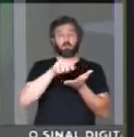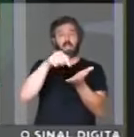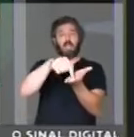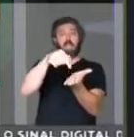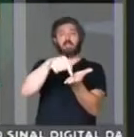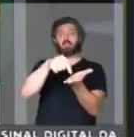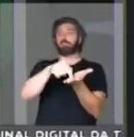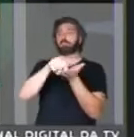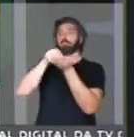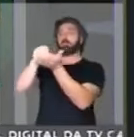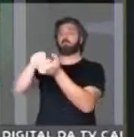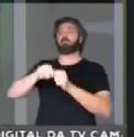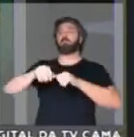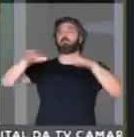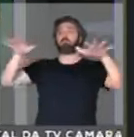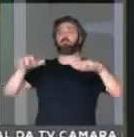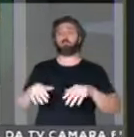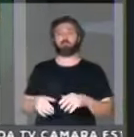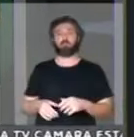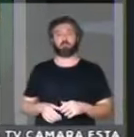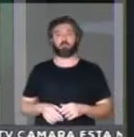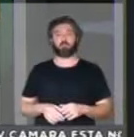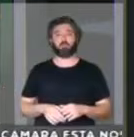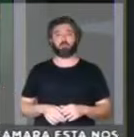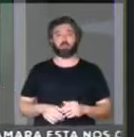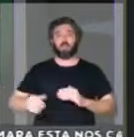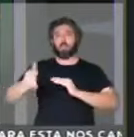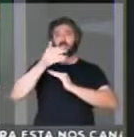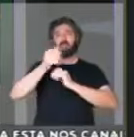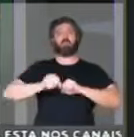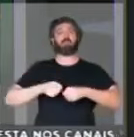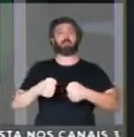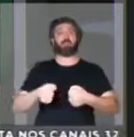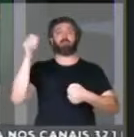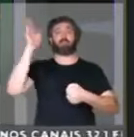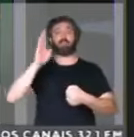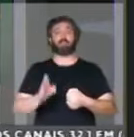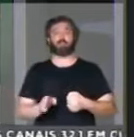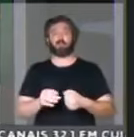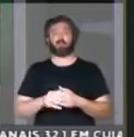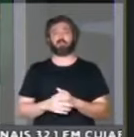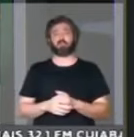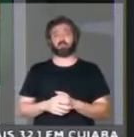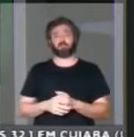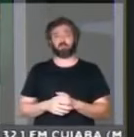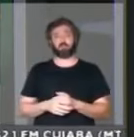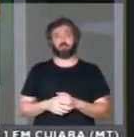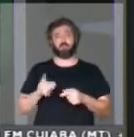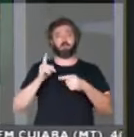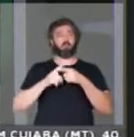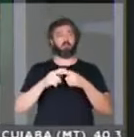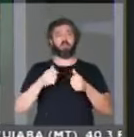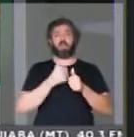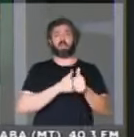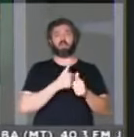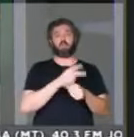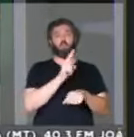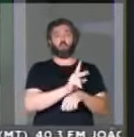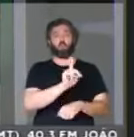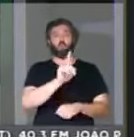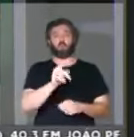estes dados para que os embaixadores defendessem o brasil dos ataques que estão recebendo por não cuidar do seu meio